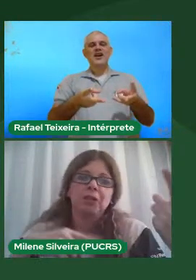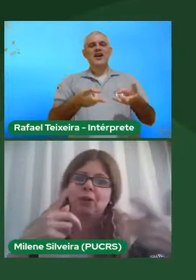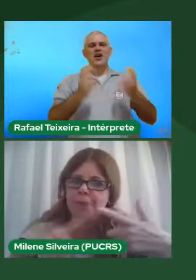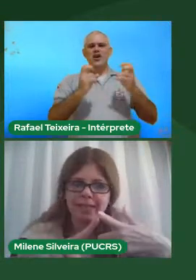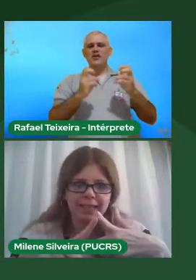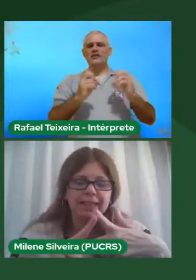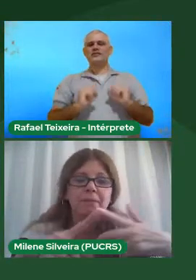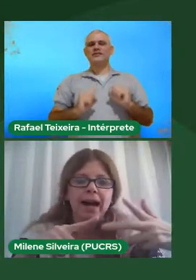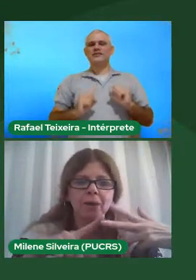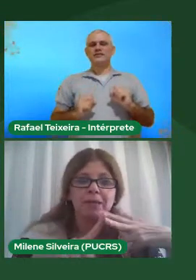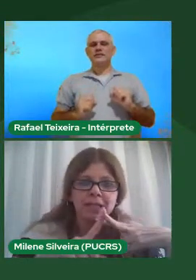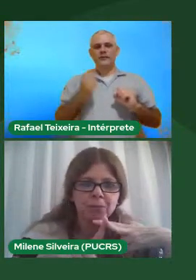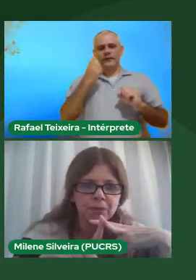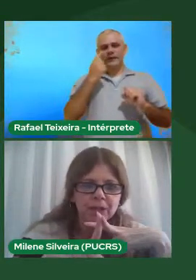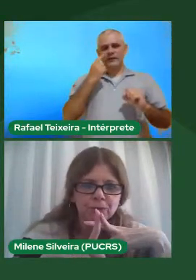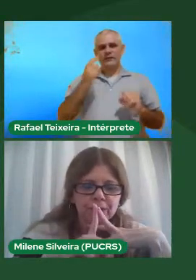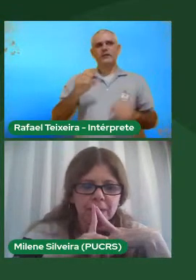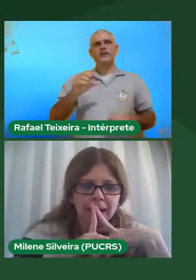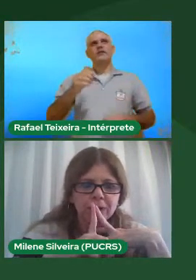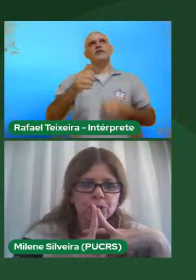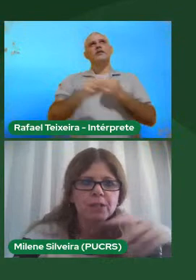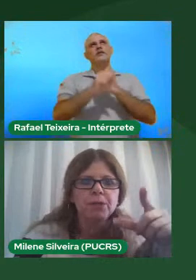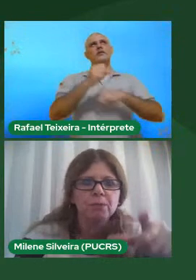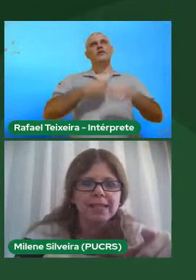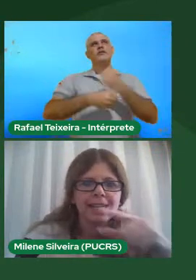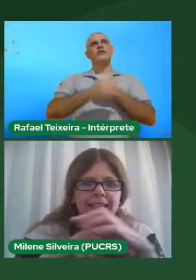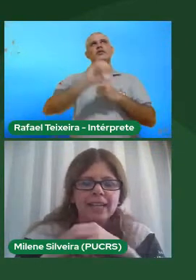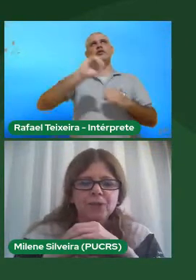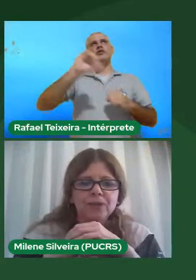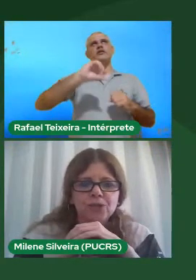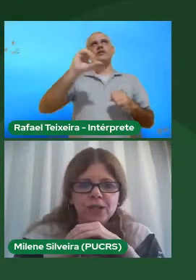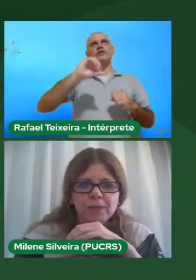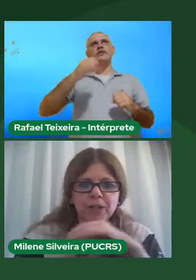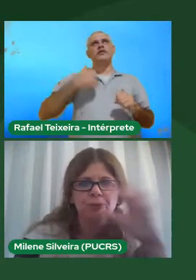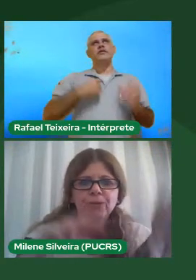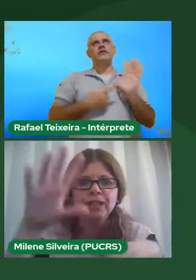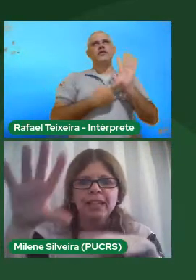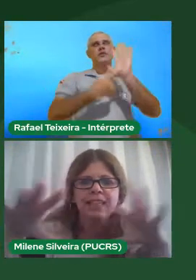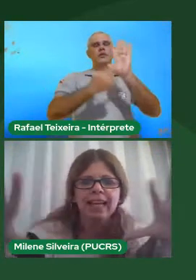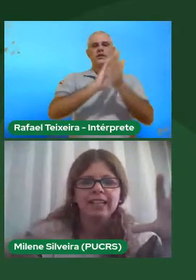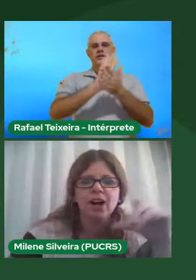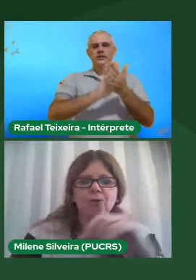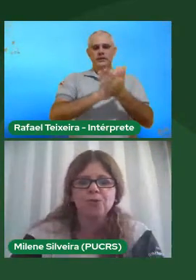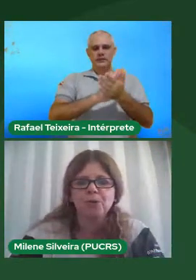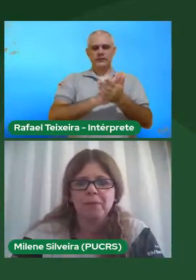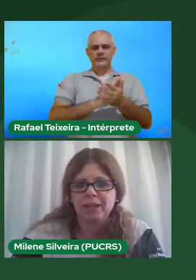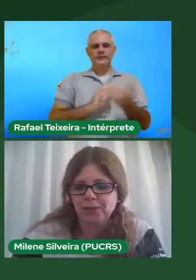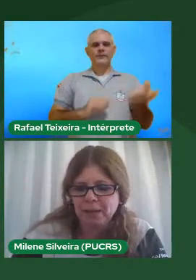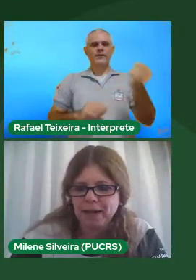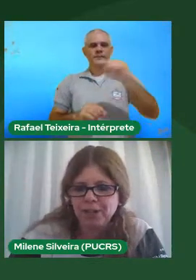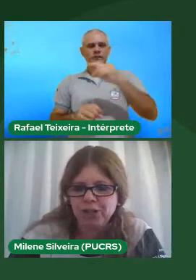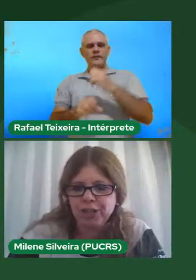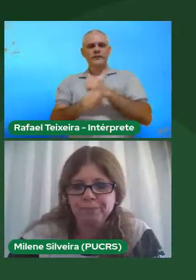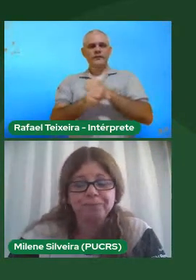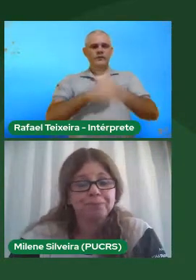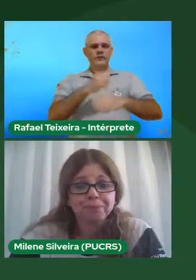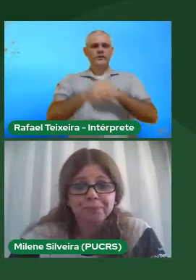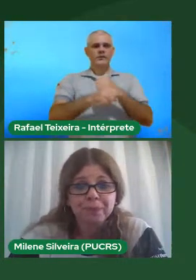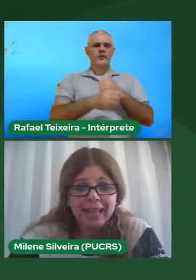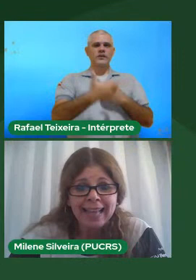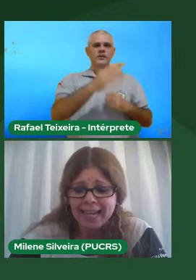99, eu não apresentei trabalho, apresentei o primeiro trabalho em 2000, mas ali é de 2001, e ali alguns momentos a